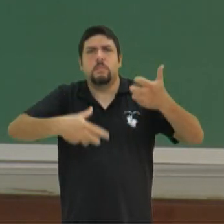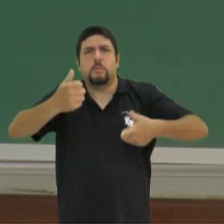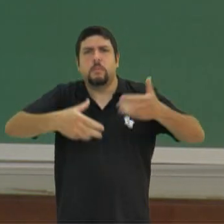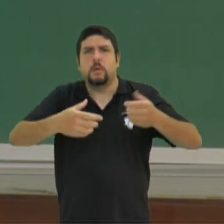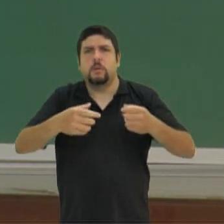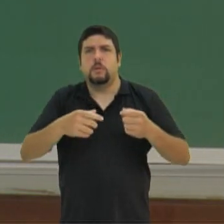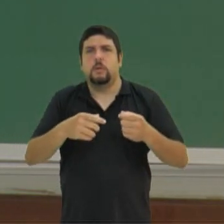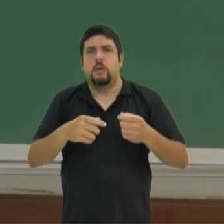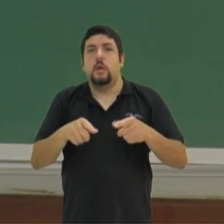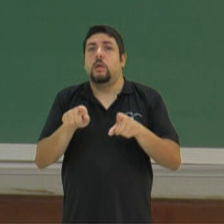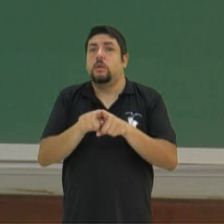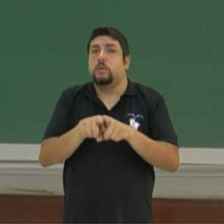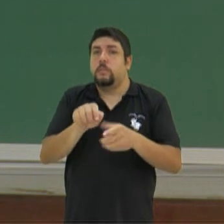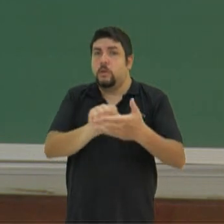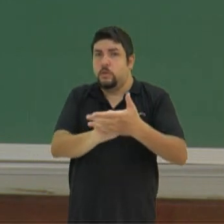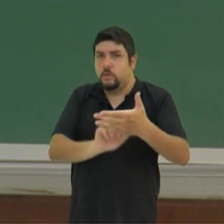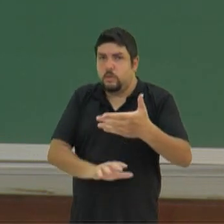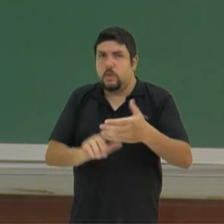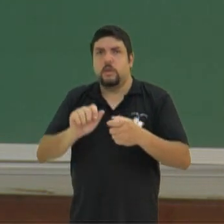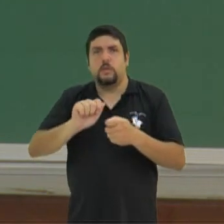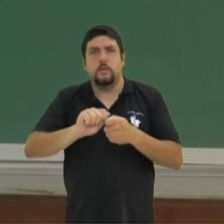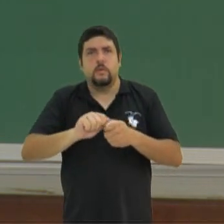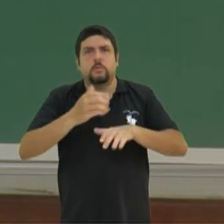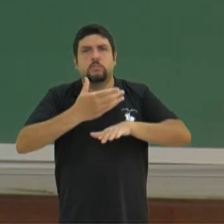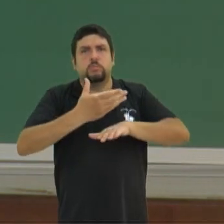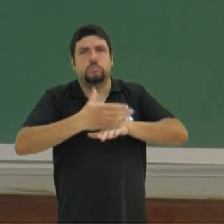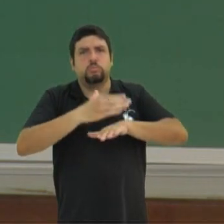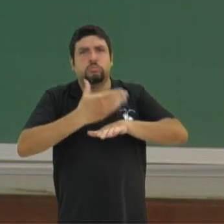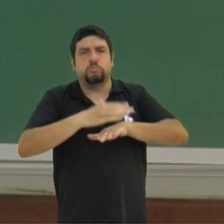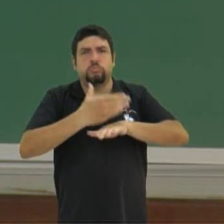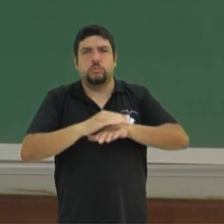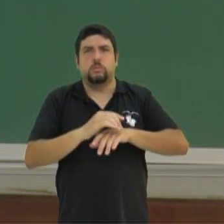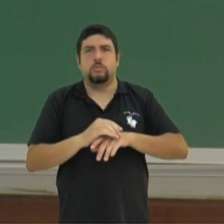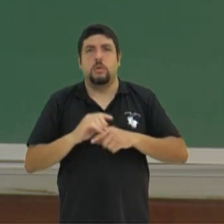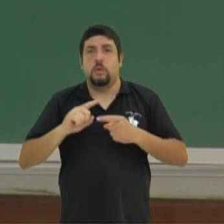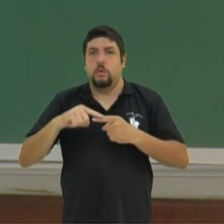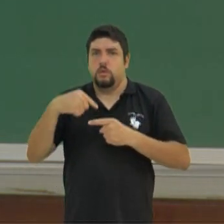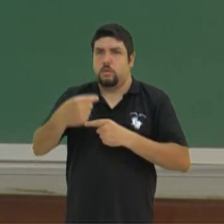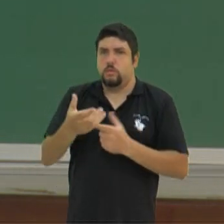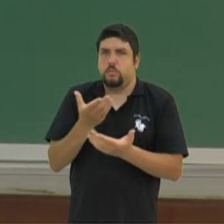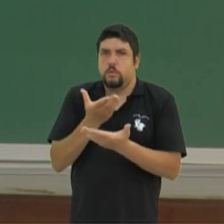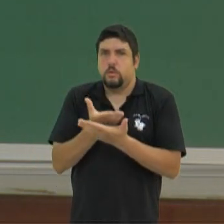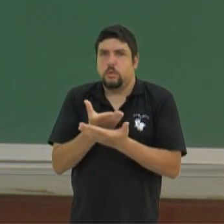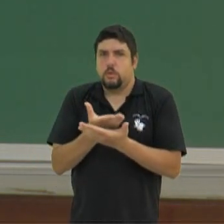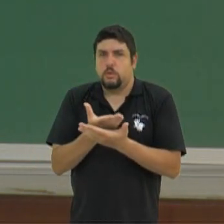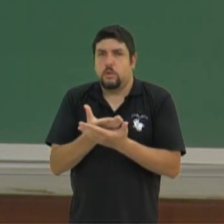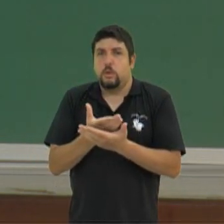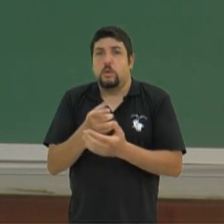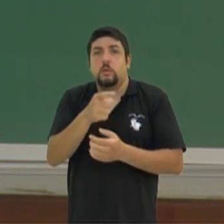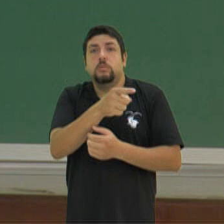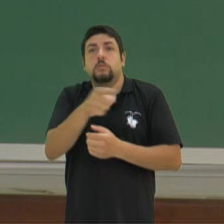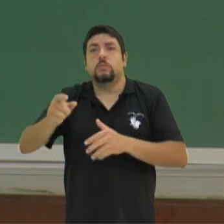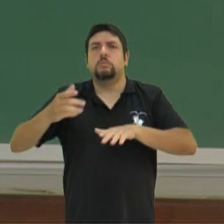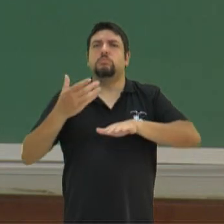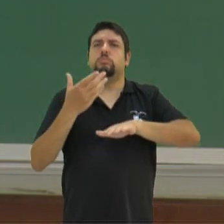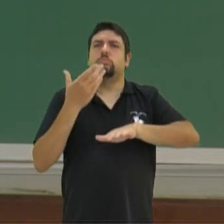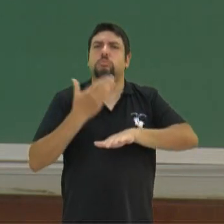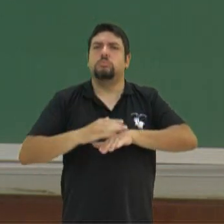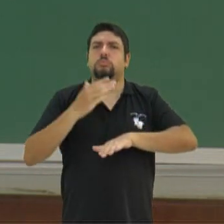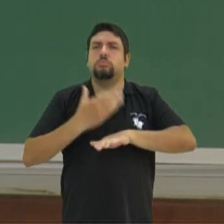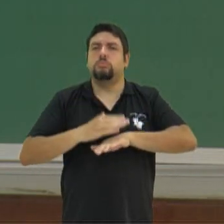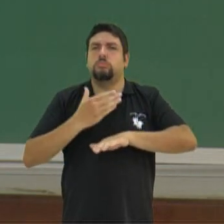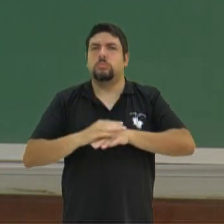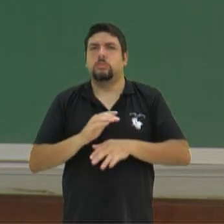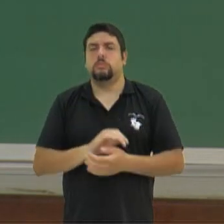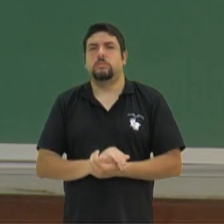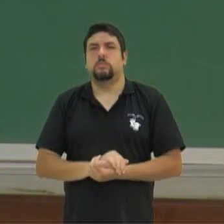as atividades de aula, tá? A gente vai ter alguns exercícios para vocês praticarem o conteúdo. Caso